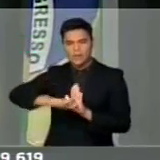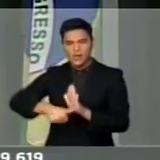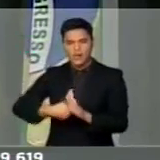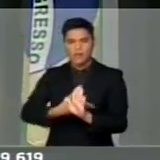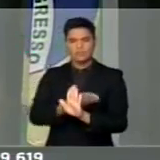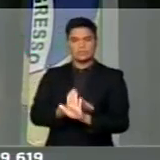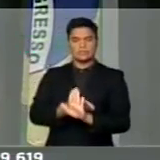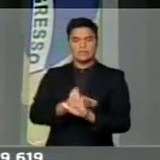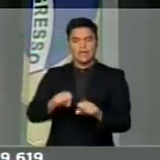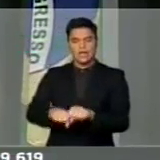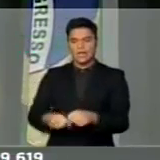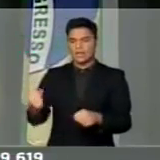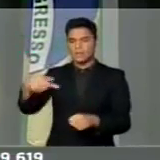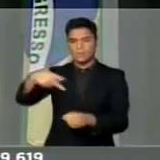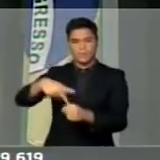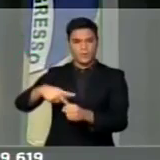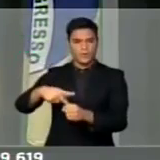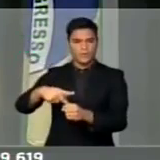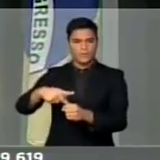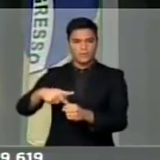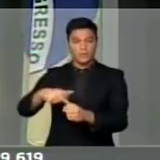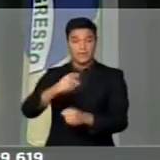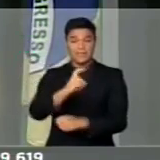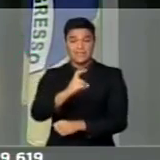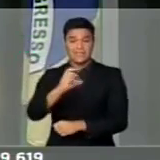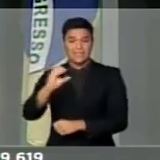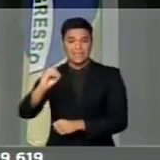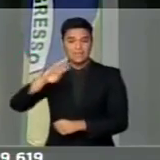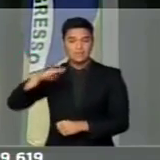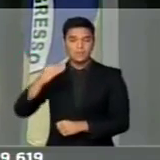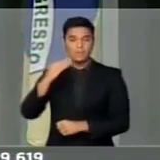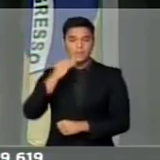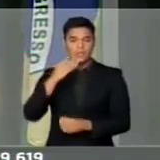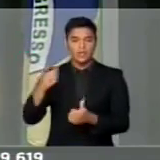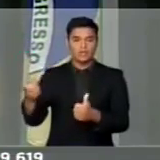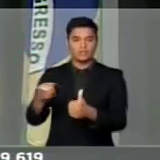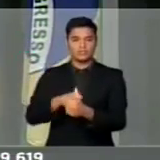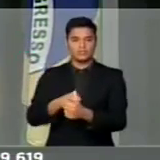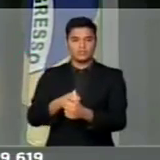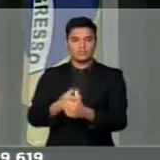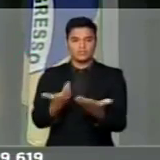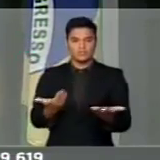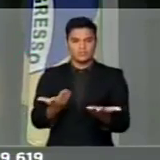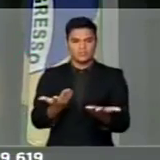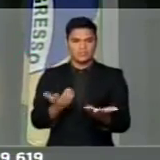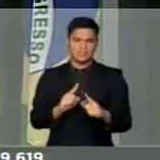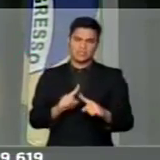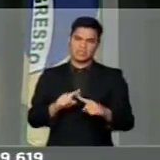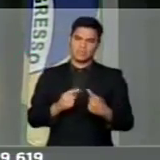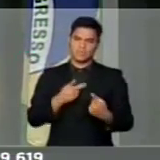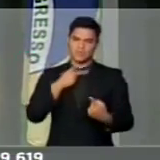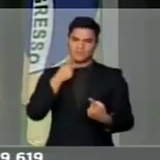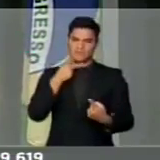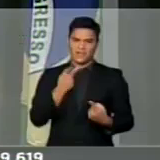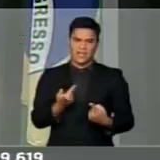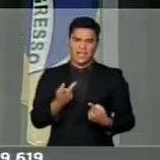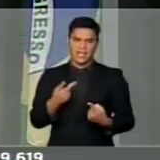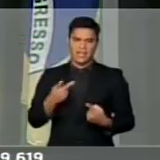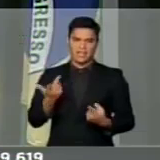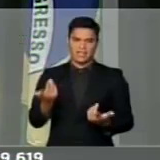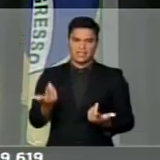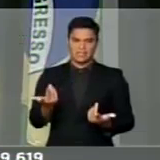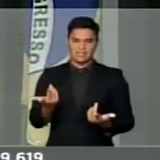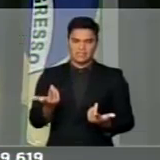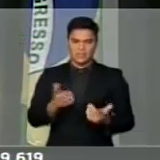empresas do mundo, 500 bilhões de dívida, ainda ousam falar de Petrobras,